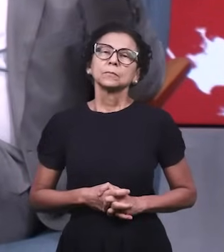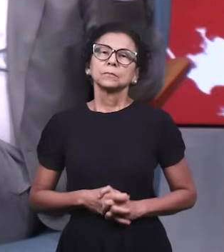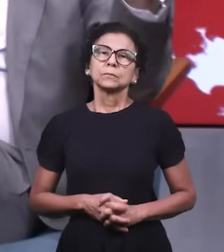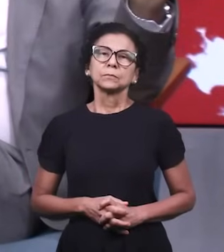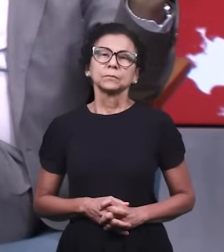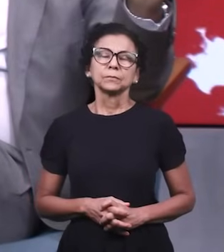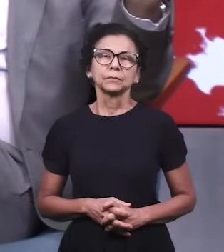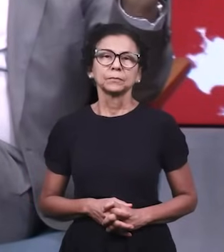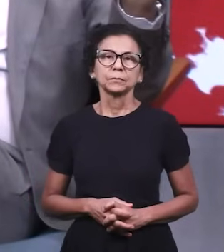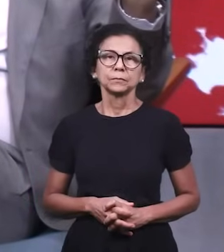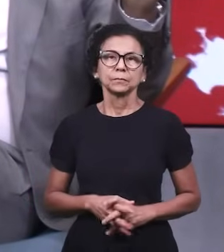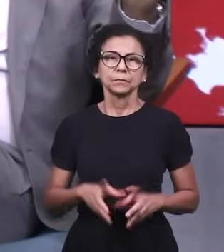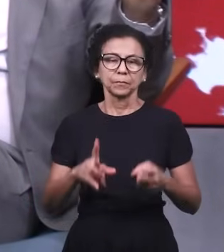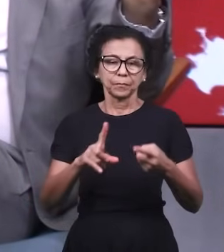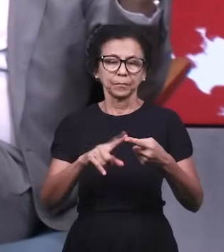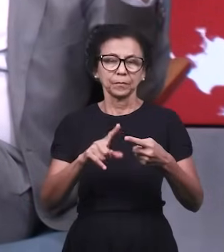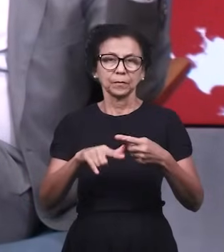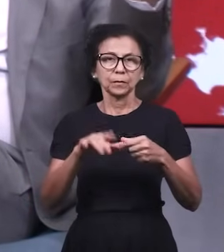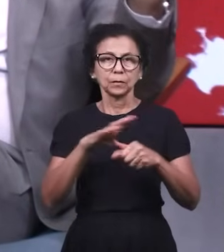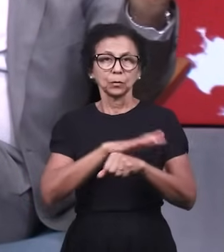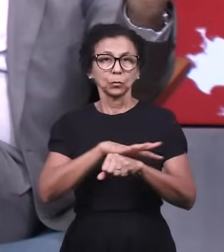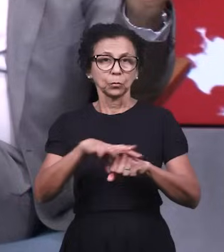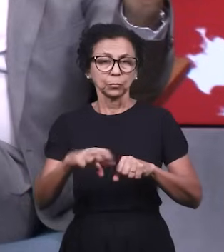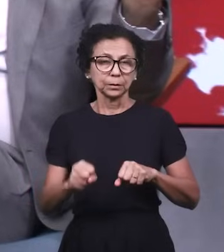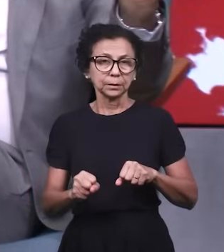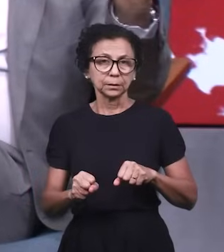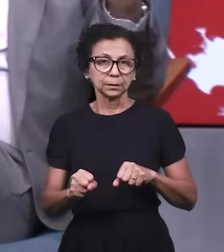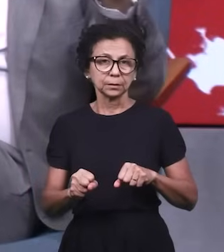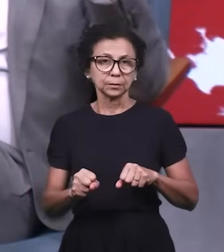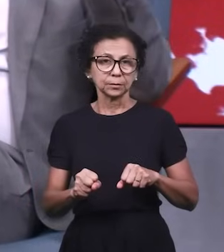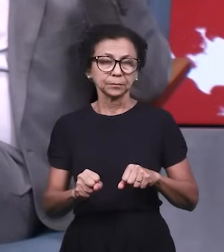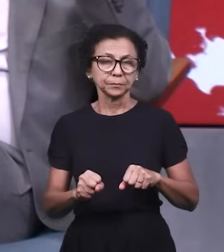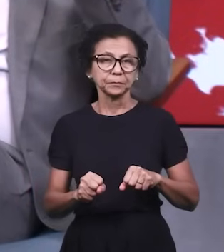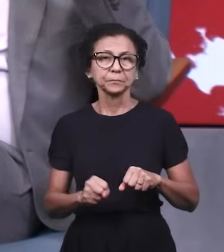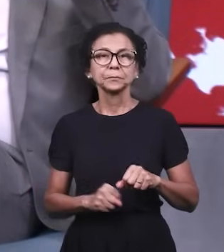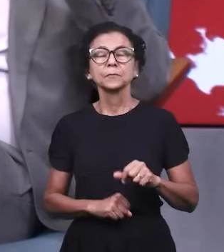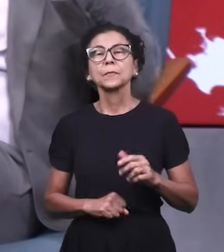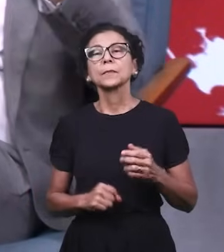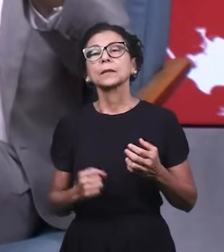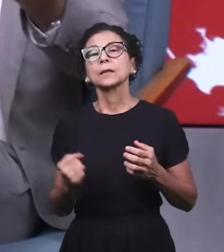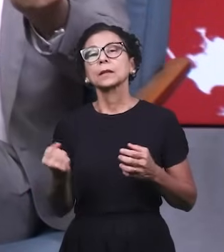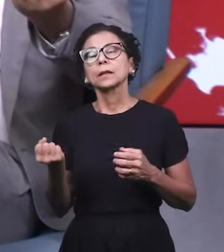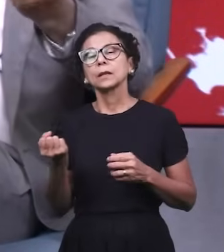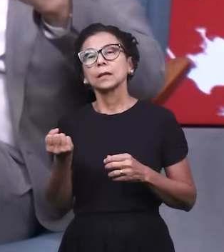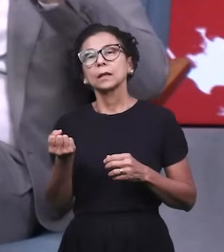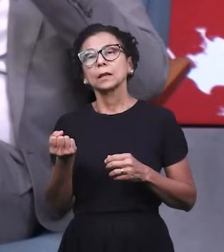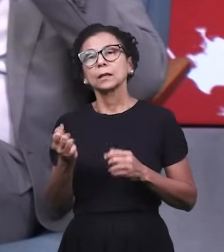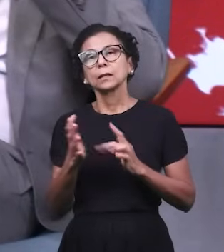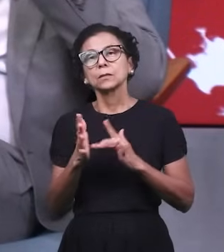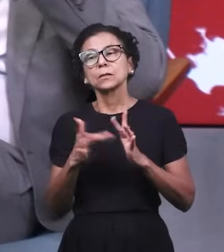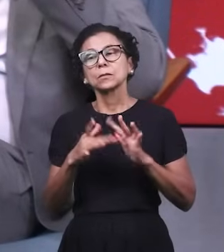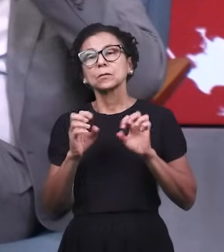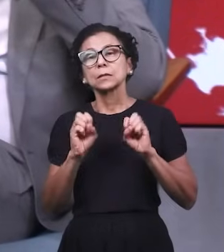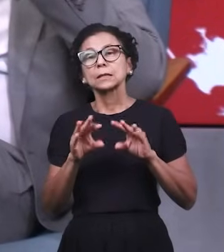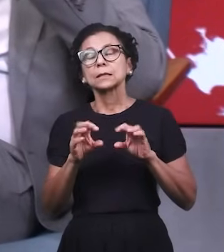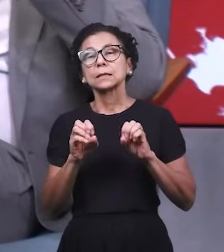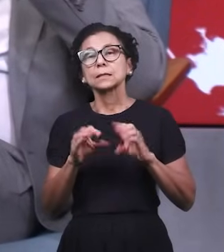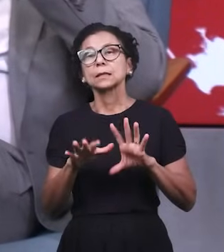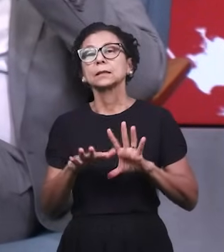momentos? Tanto nas curas, então Jesus cura e nos ensina, passa para nós um legado